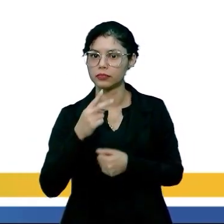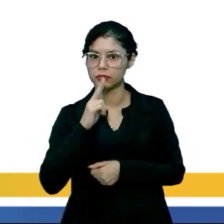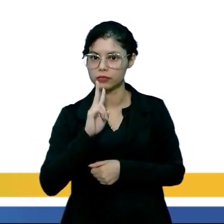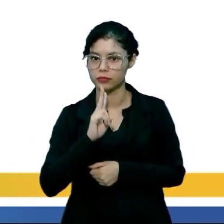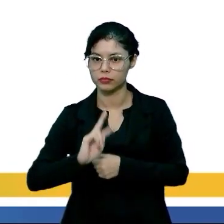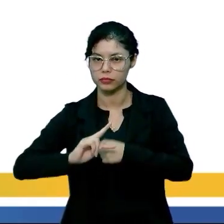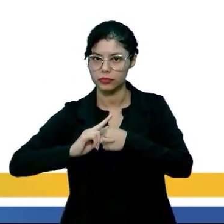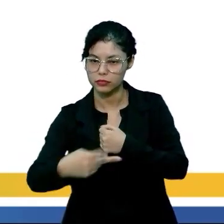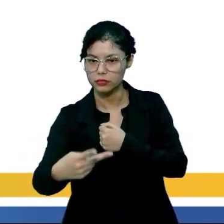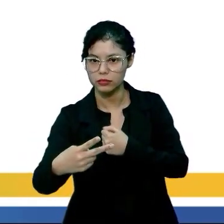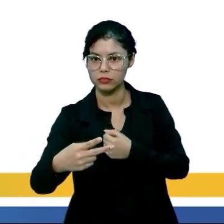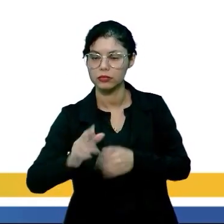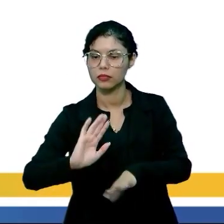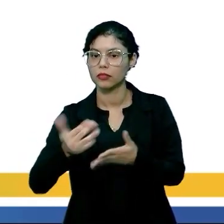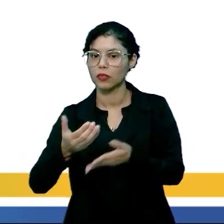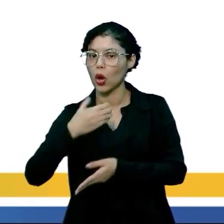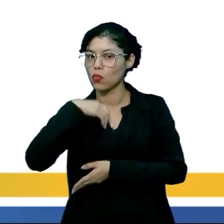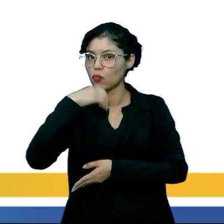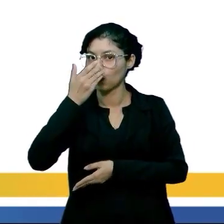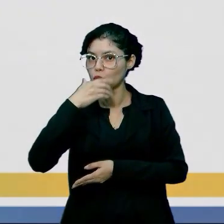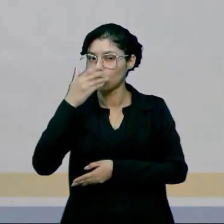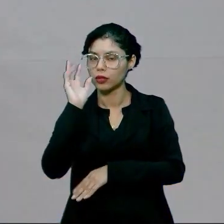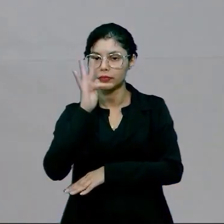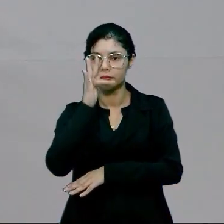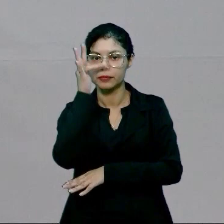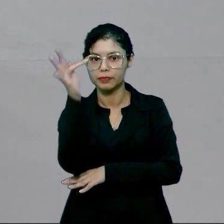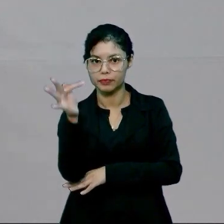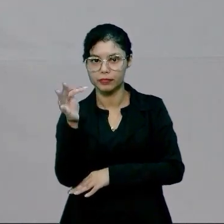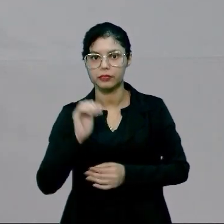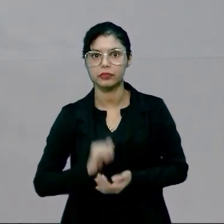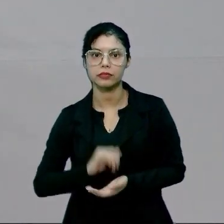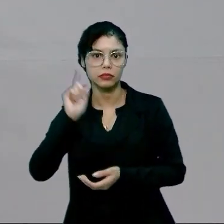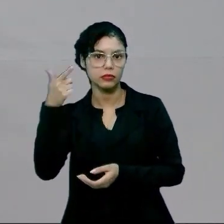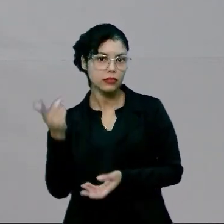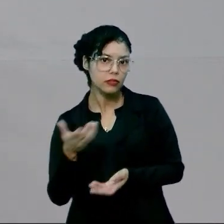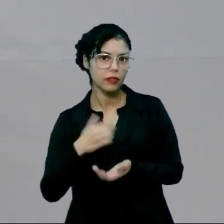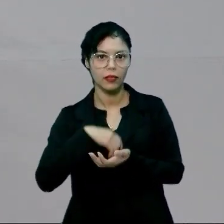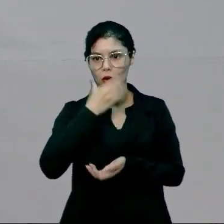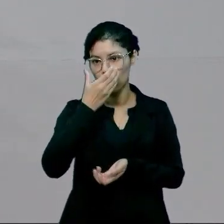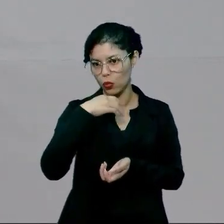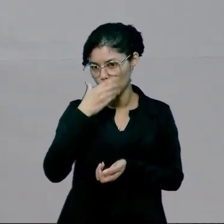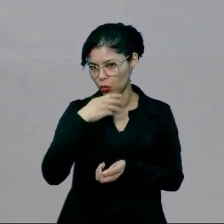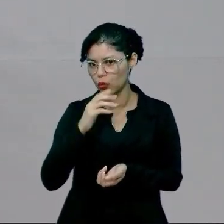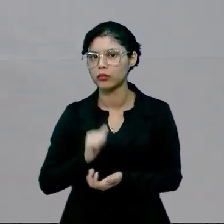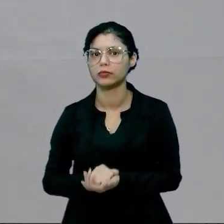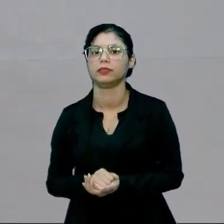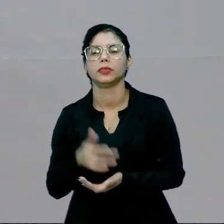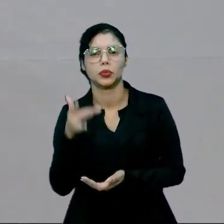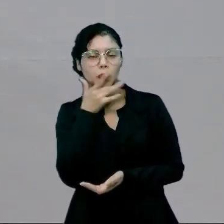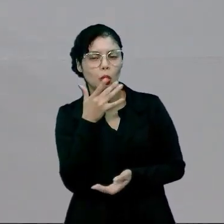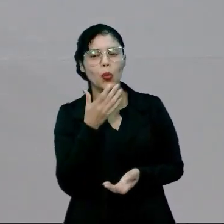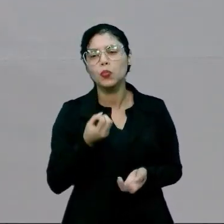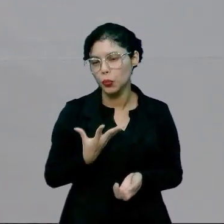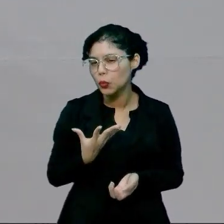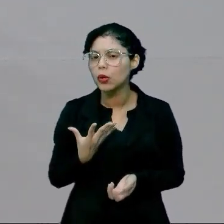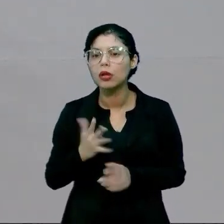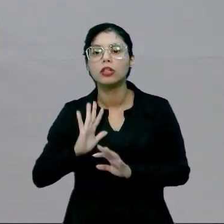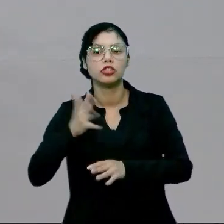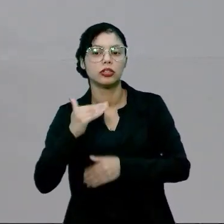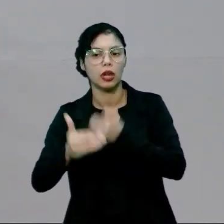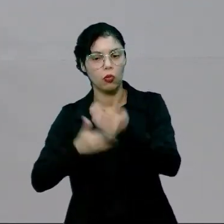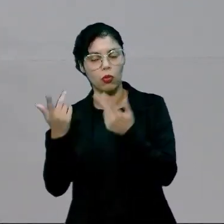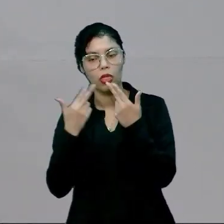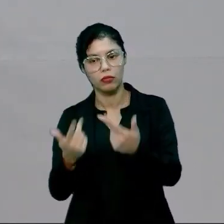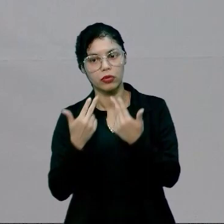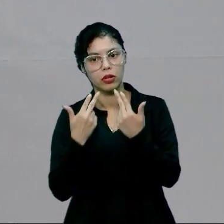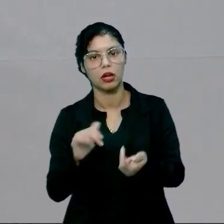Eles começam a aparecer frutos e flores. Sim, aquele fruto carnoso, né, suculento, já é uma grande